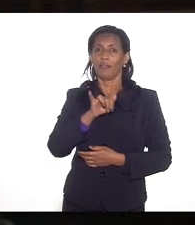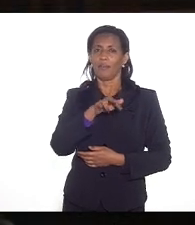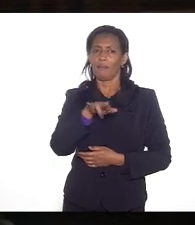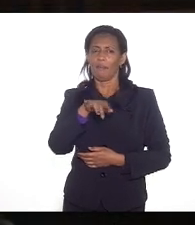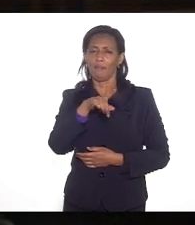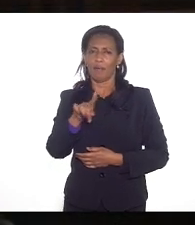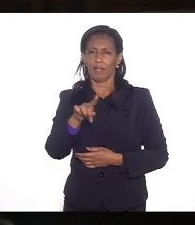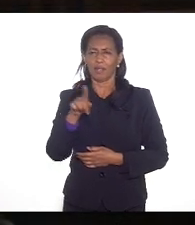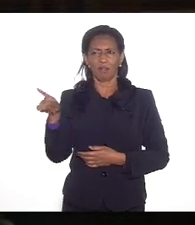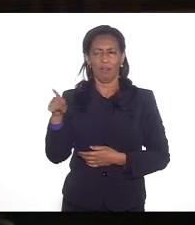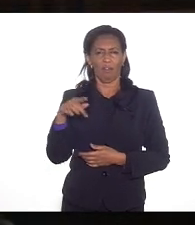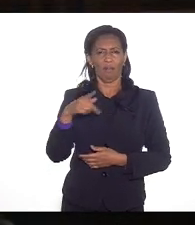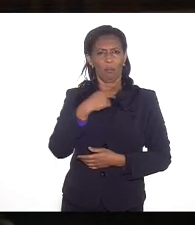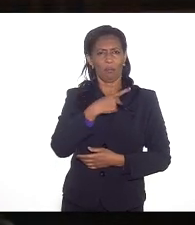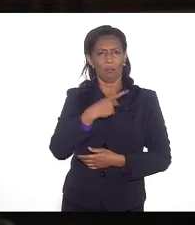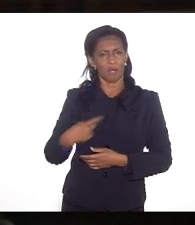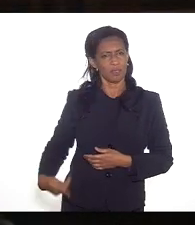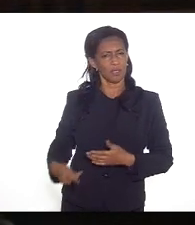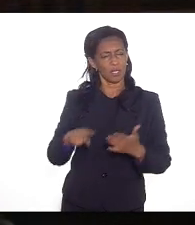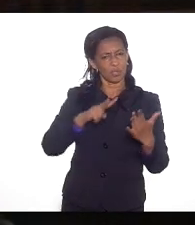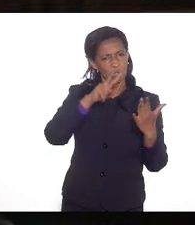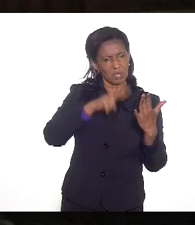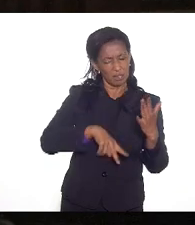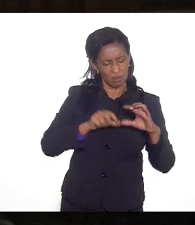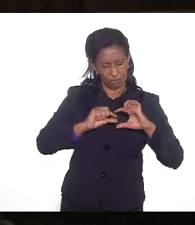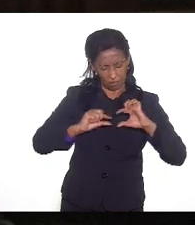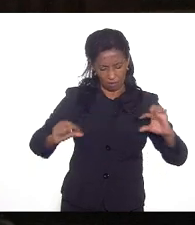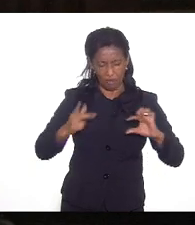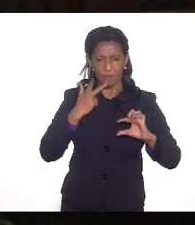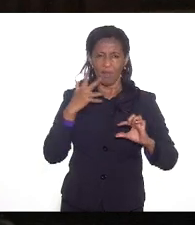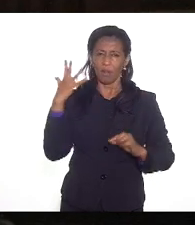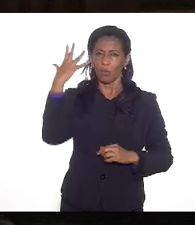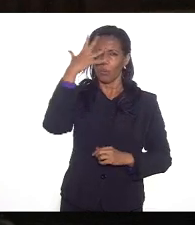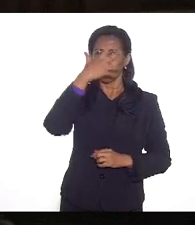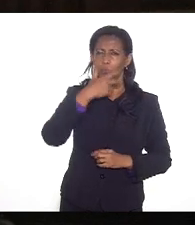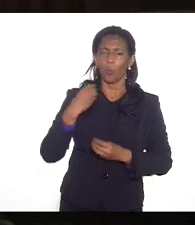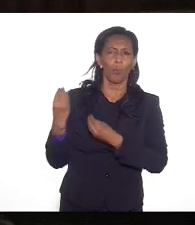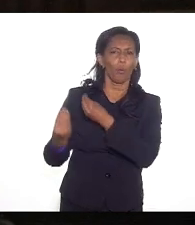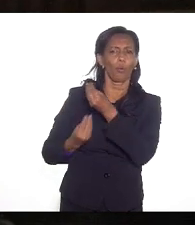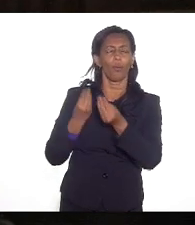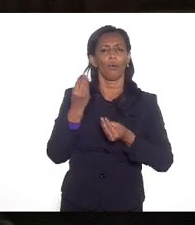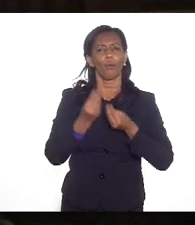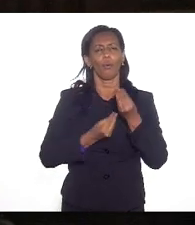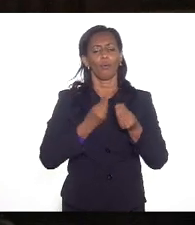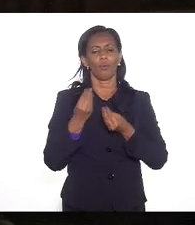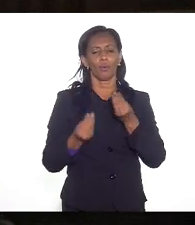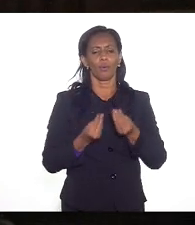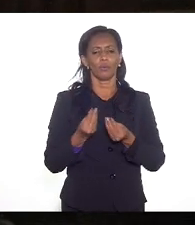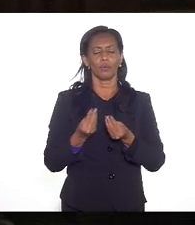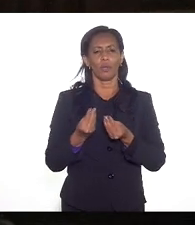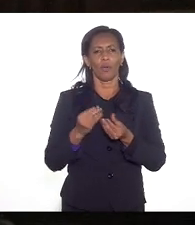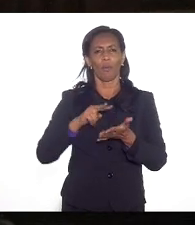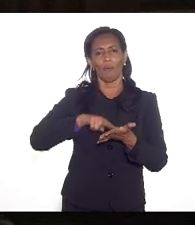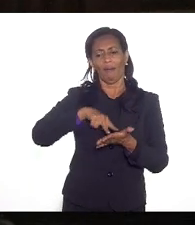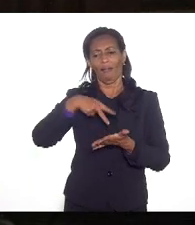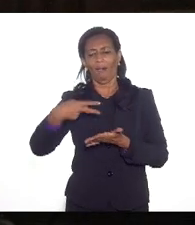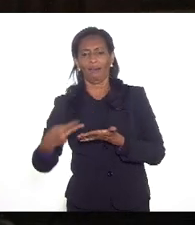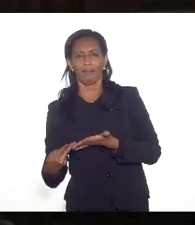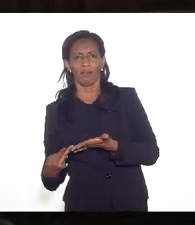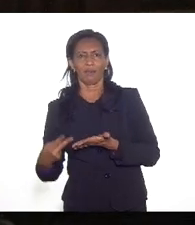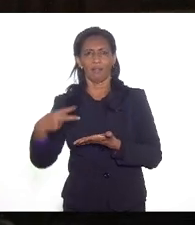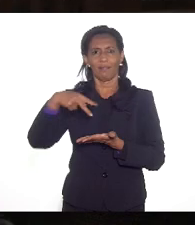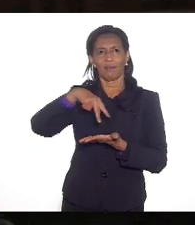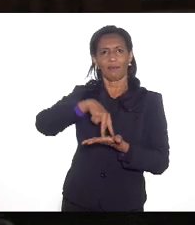trecho citado pelo André Ceciliano fala lindamente sobre como cair e levantar